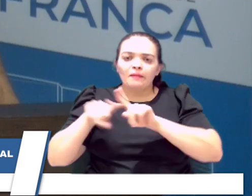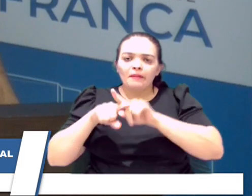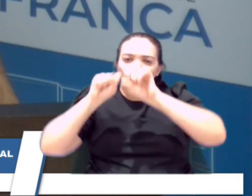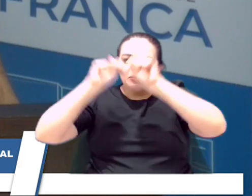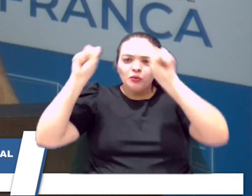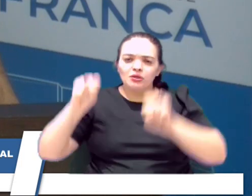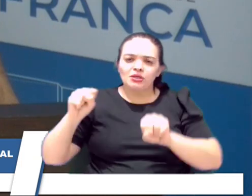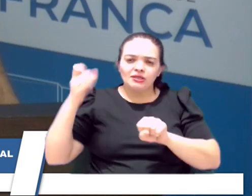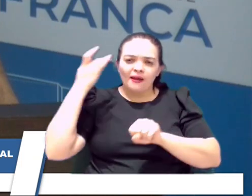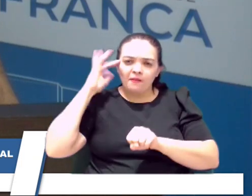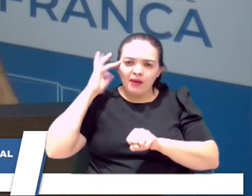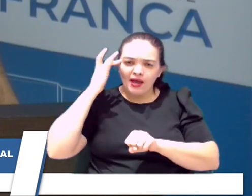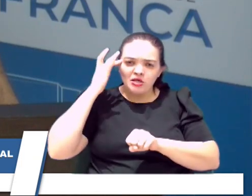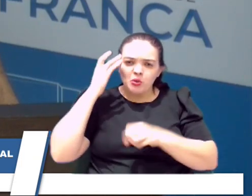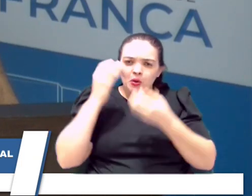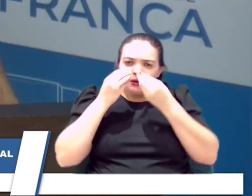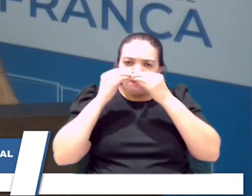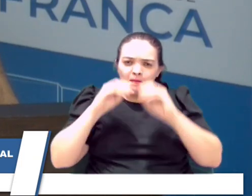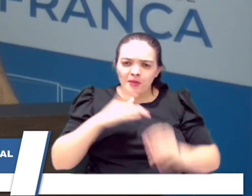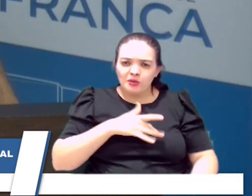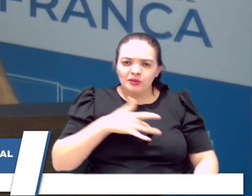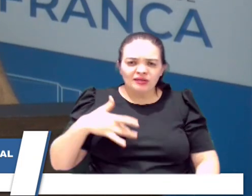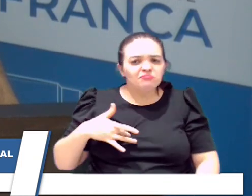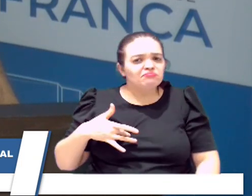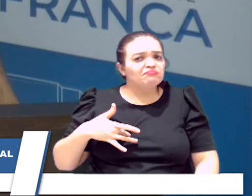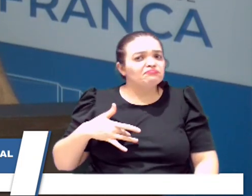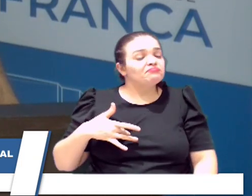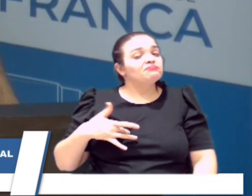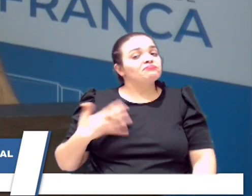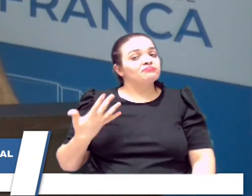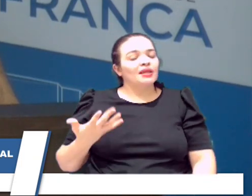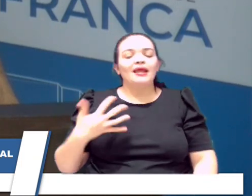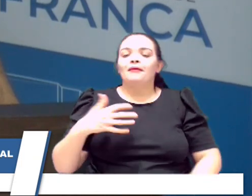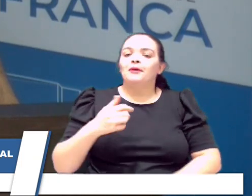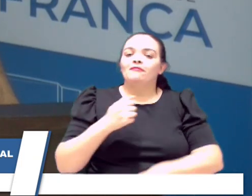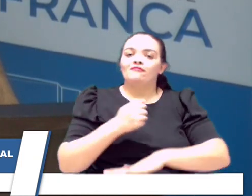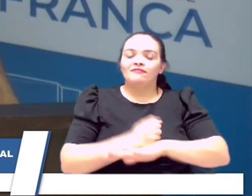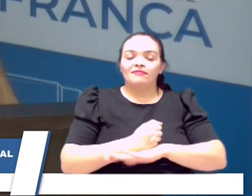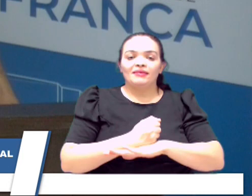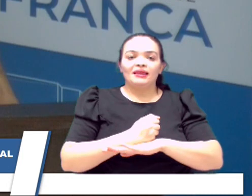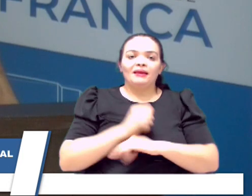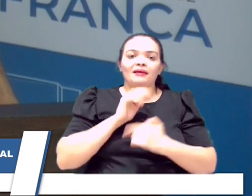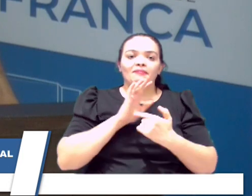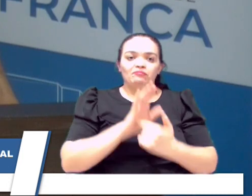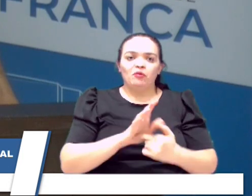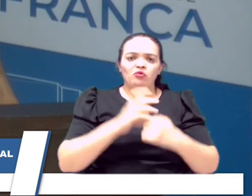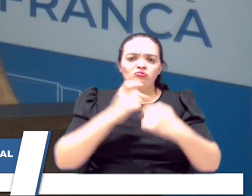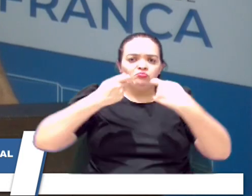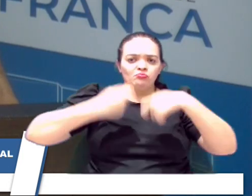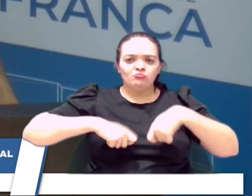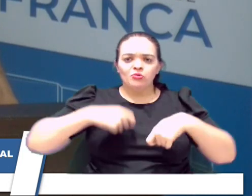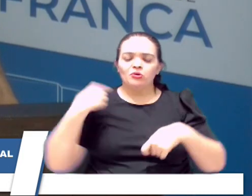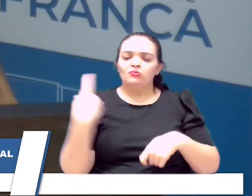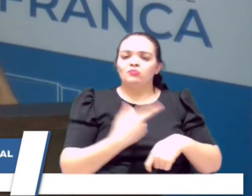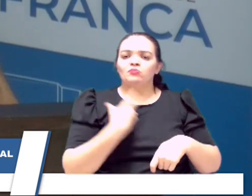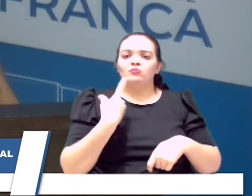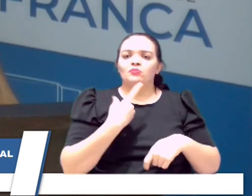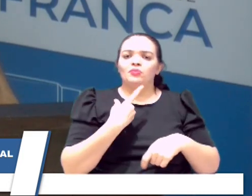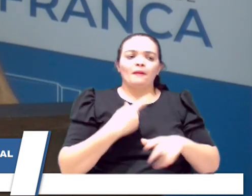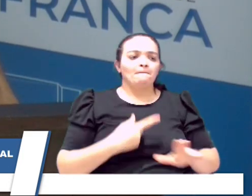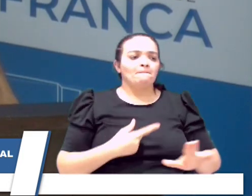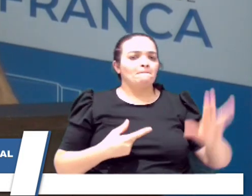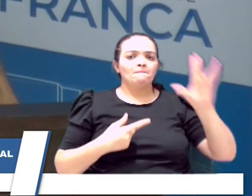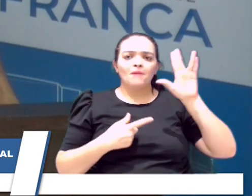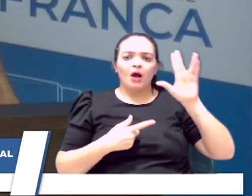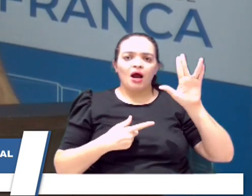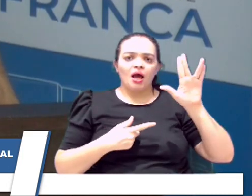ela era um mal para a nossa saúde. Então, Franca hoje mostra que é possível a gente tirar essa planta do lugar onde ela